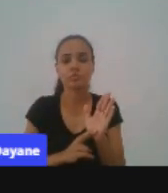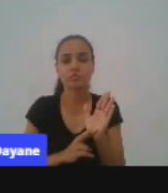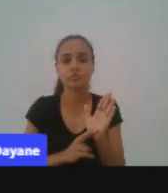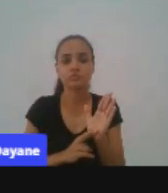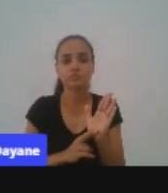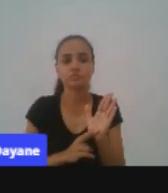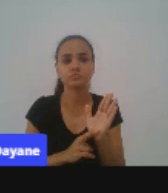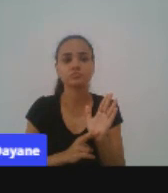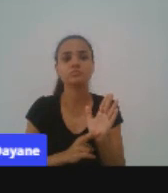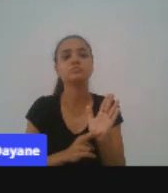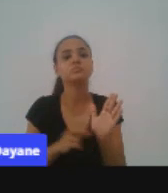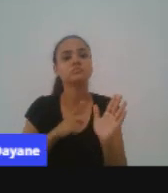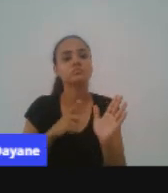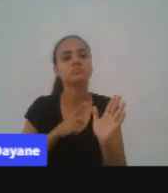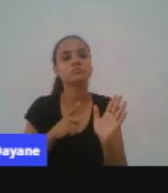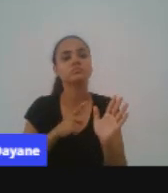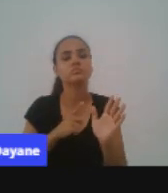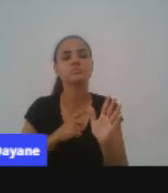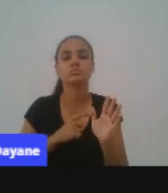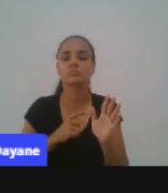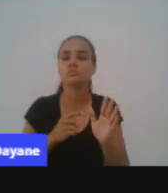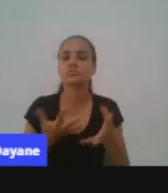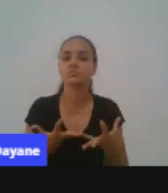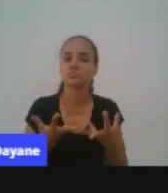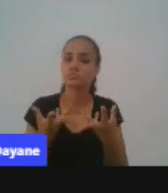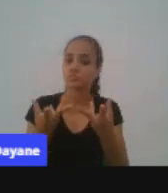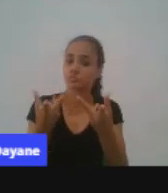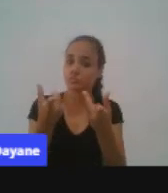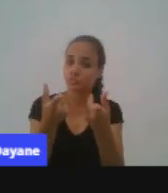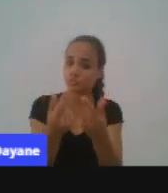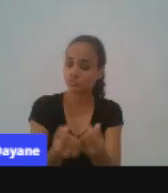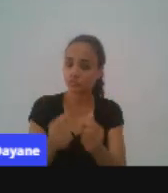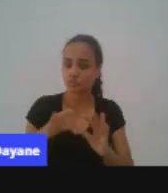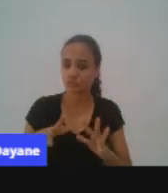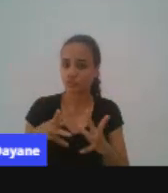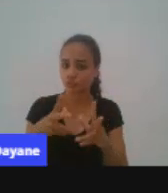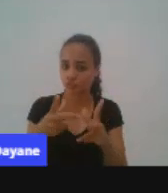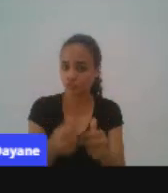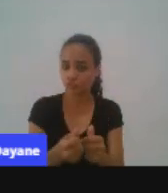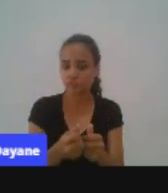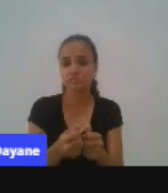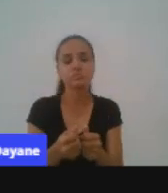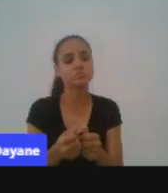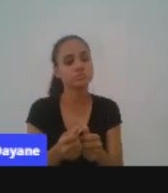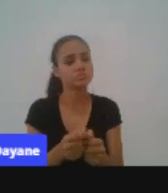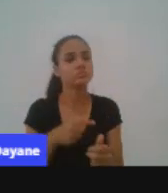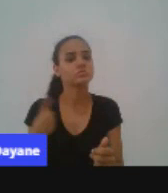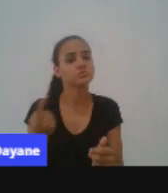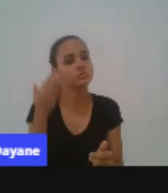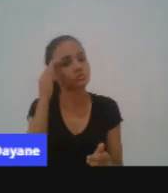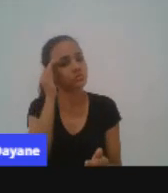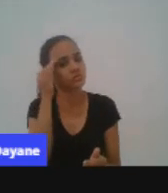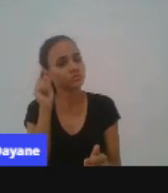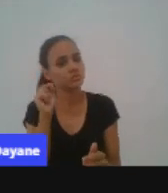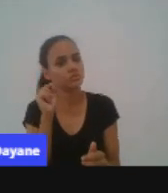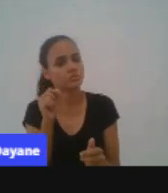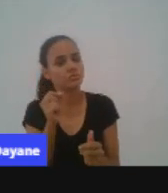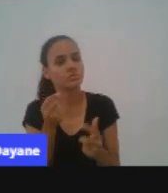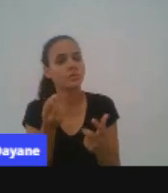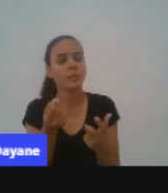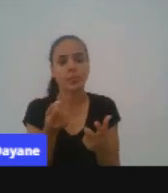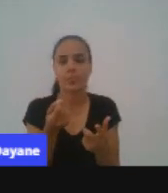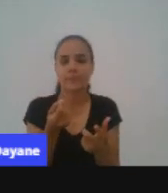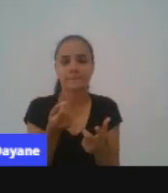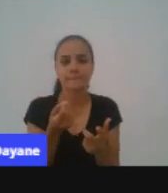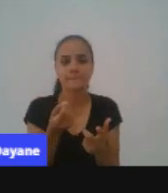as habilidades, e que nós entendemos que nesse ano, nessa forma específica, a gente não poderia desenvolver